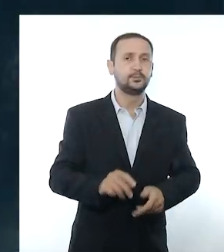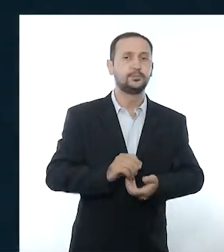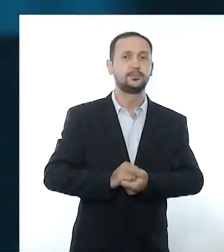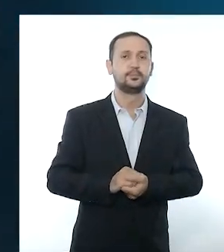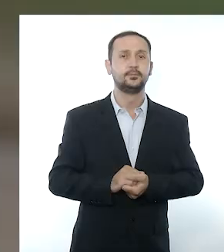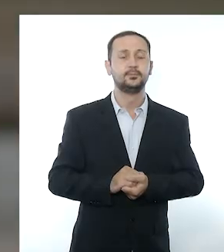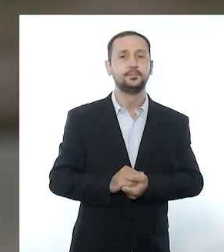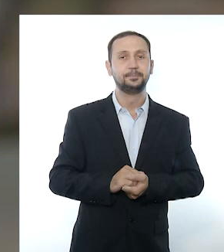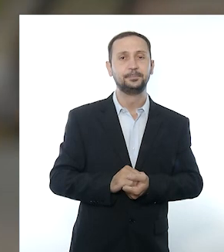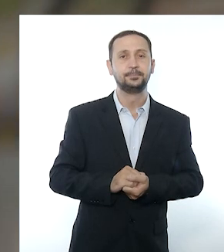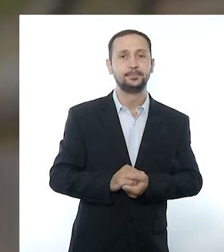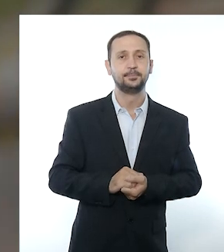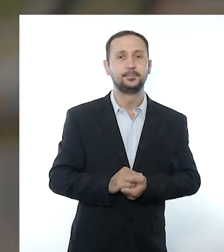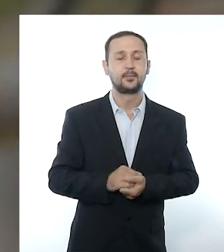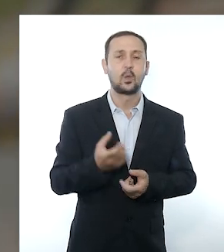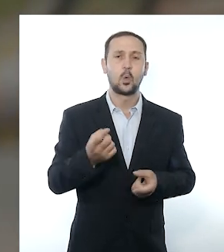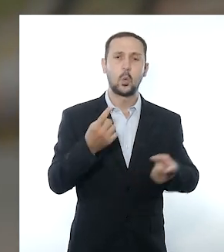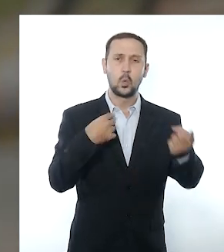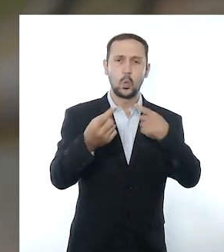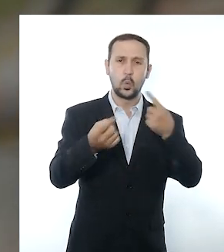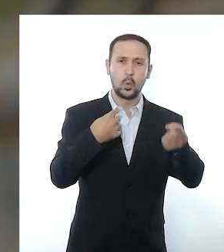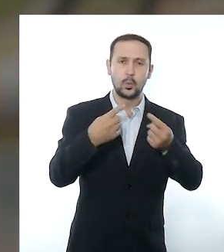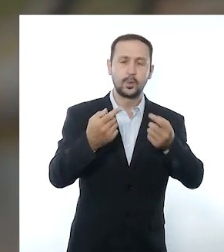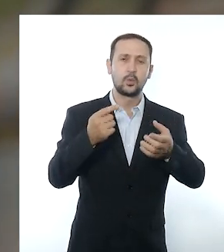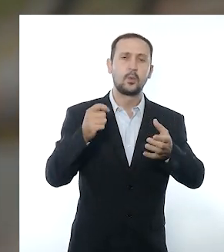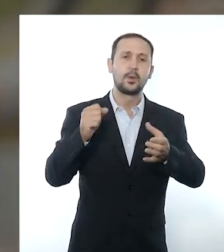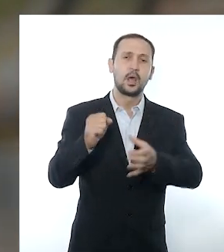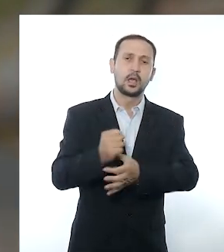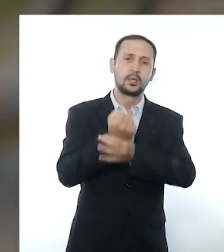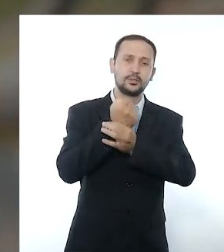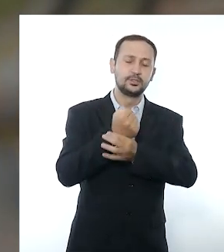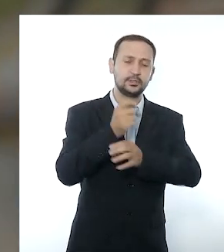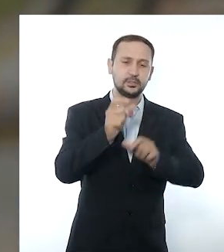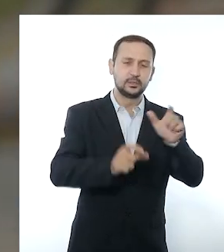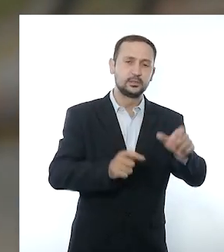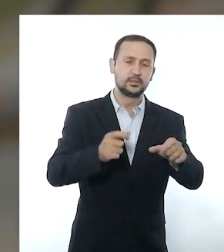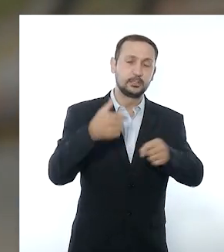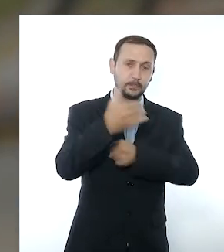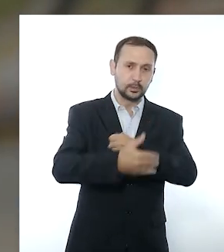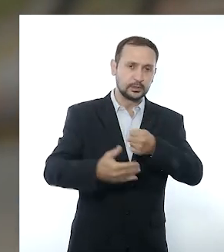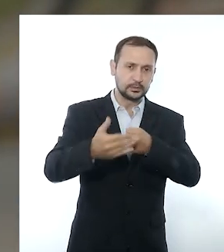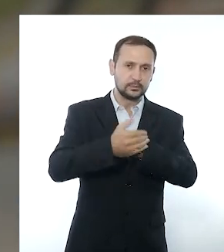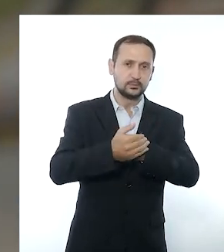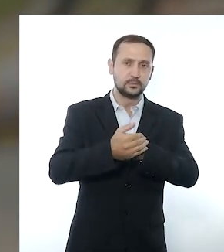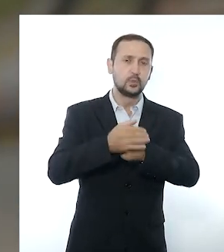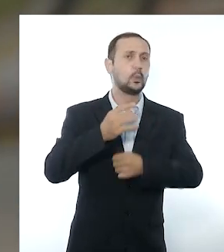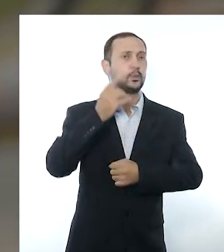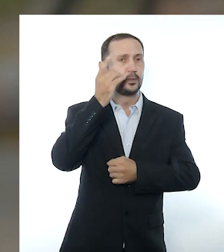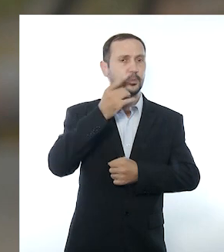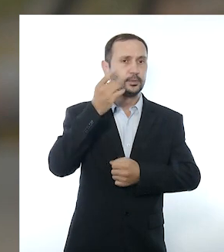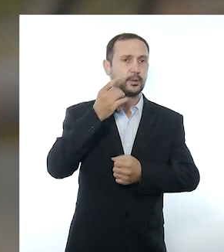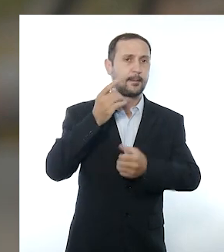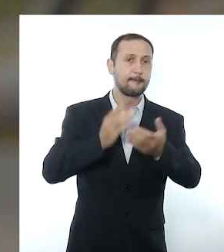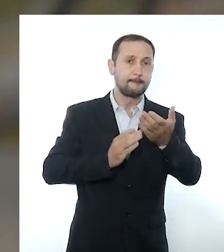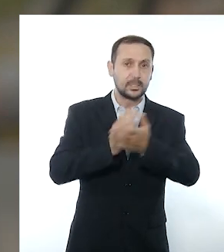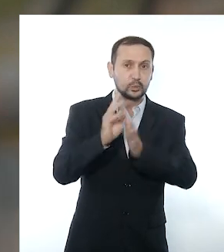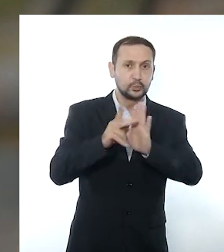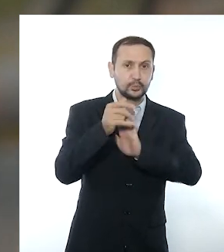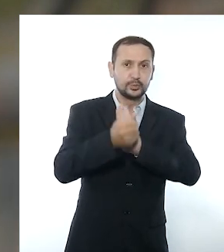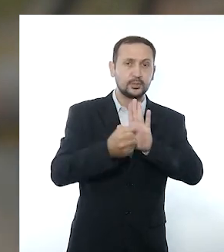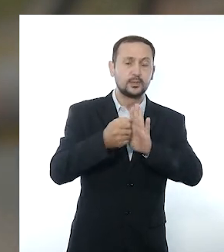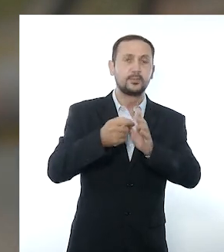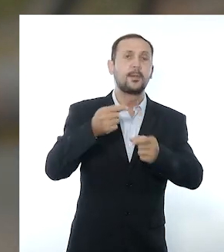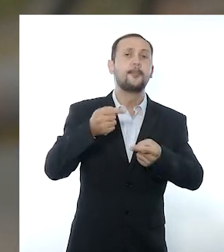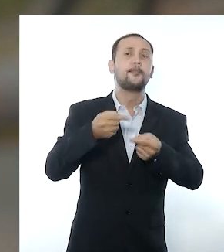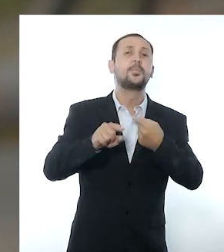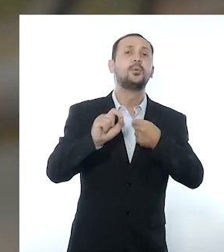pública. Com os debates sobre garantias individuais em alta, deputados aprovam um